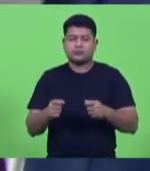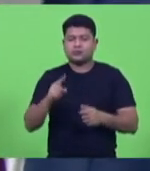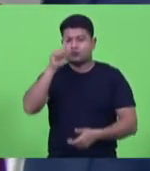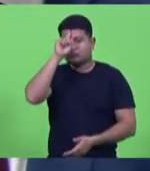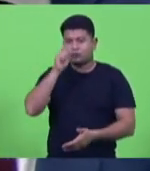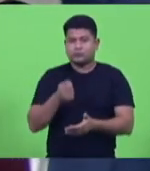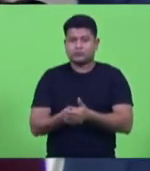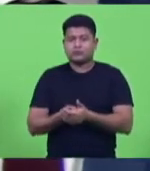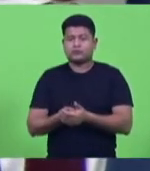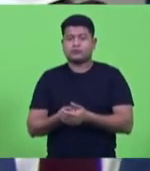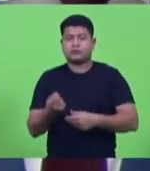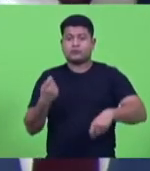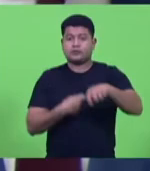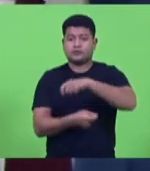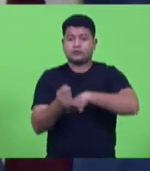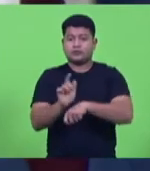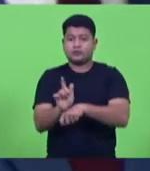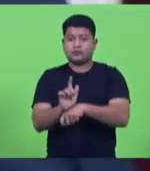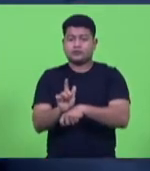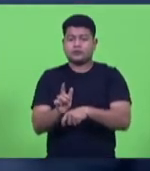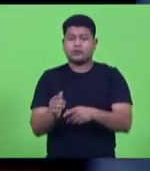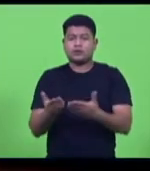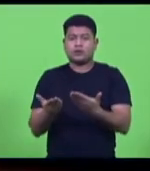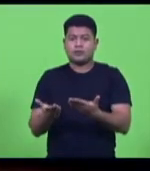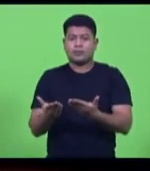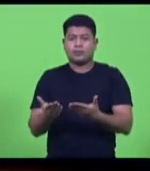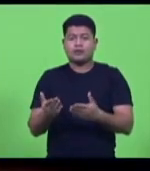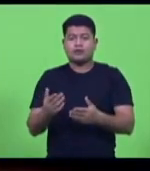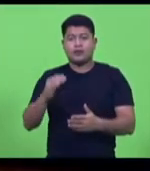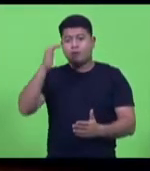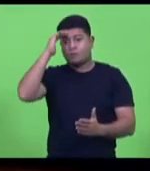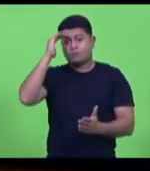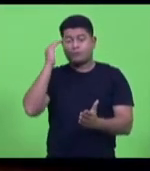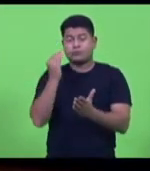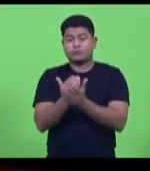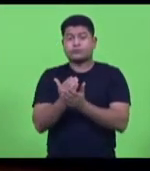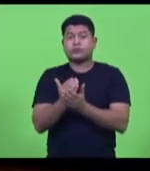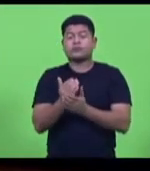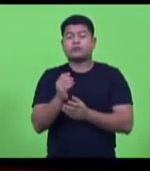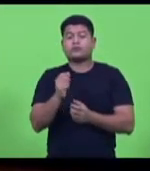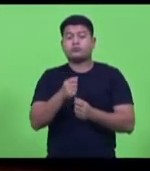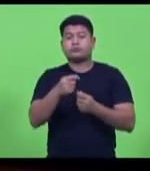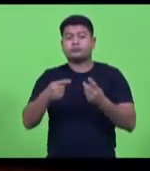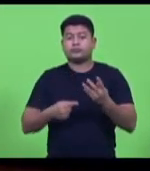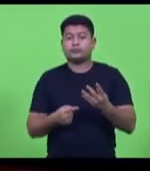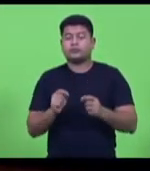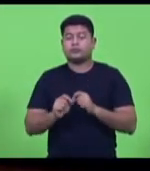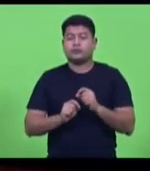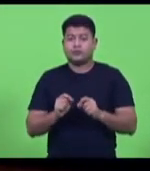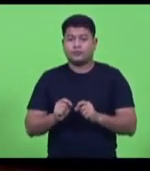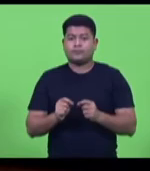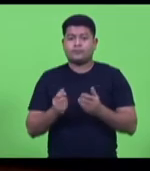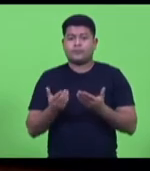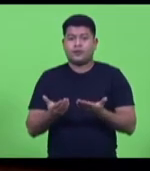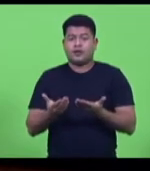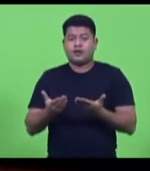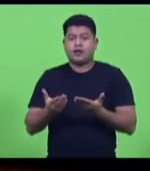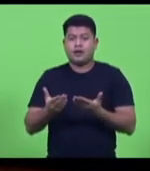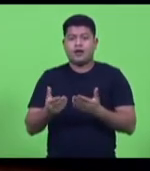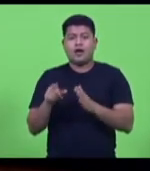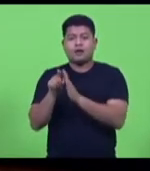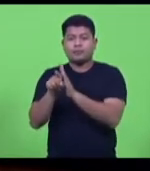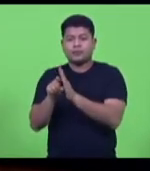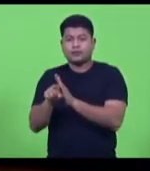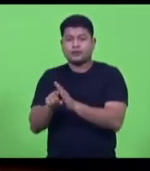de gestão financeira e patrimonial e obedecerão ao princípio da indissociabilidade entre pesquisa, ensino